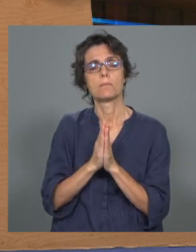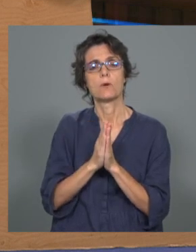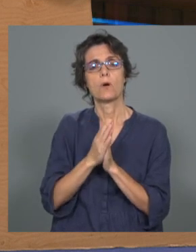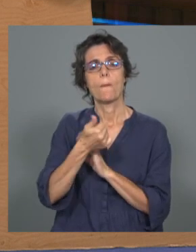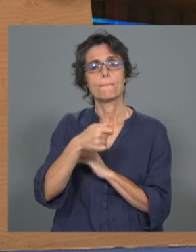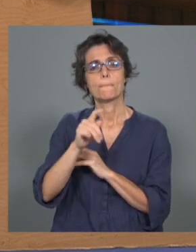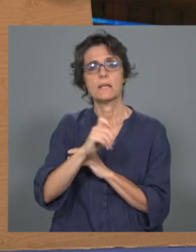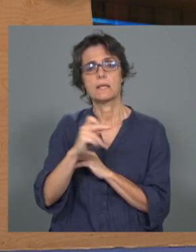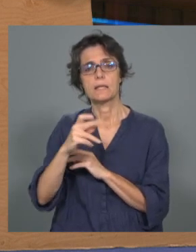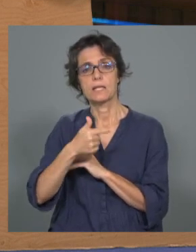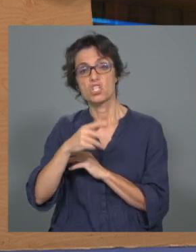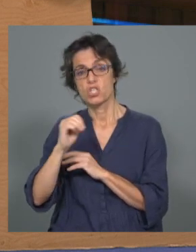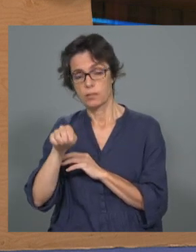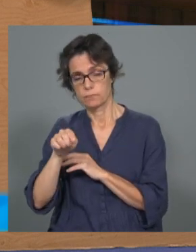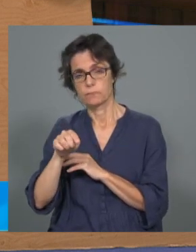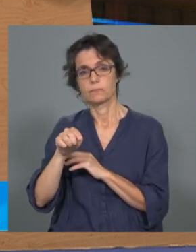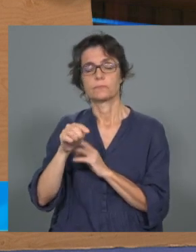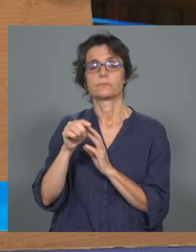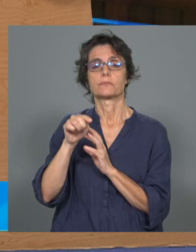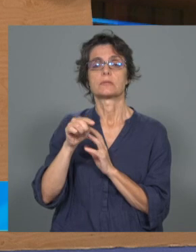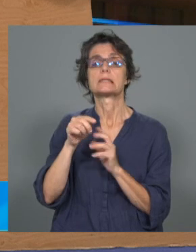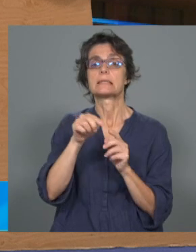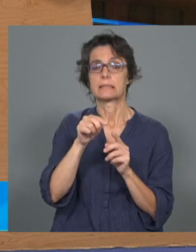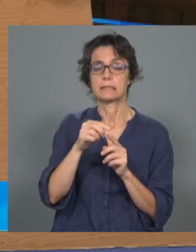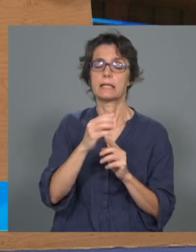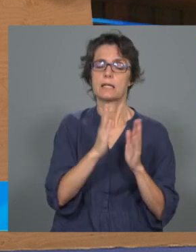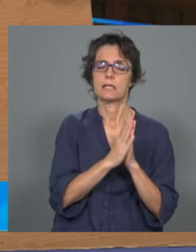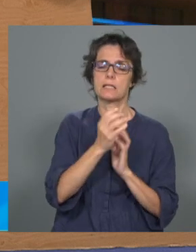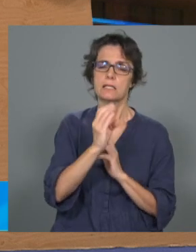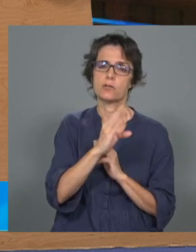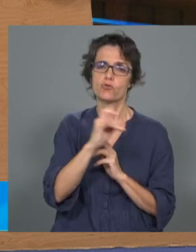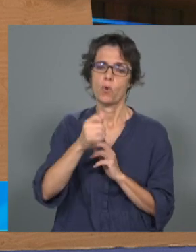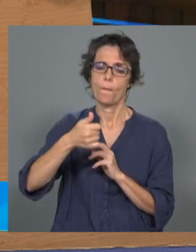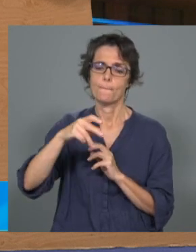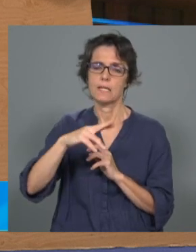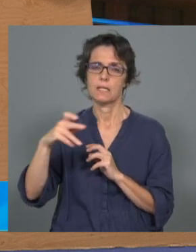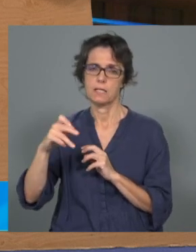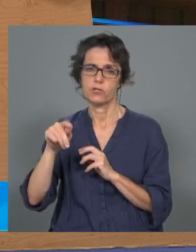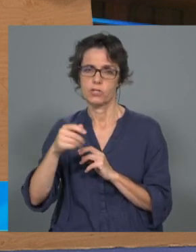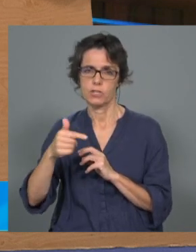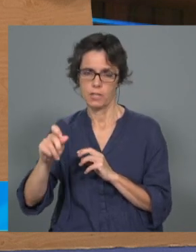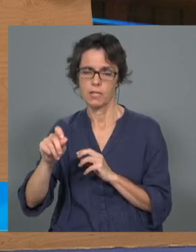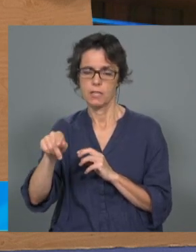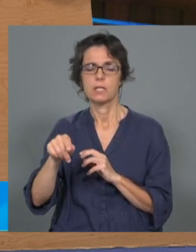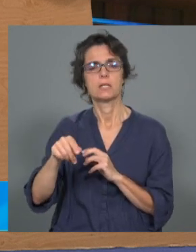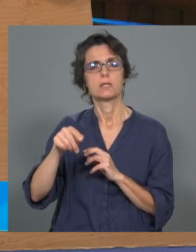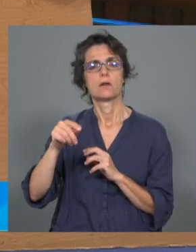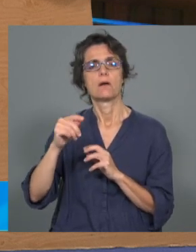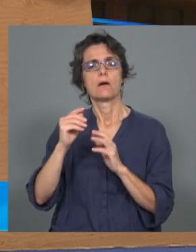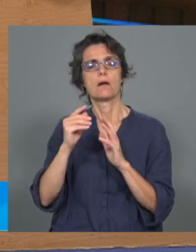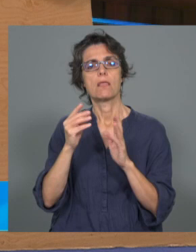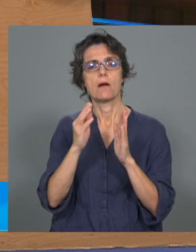precursor. Nós temos aqui São João, o precursor, São João Batista, que é apresentado na